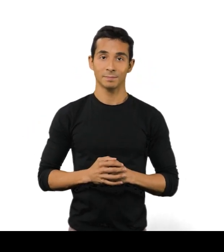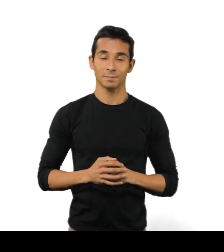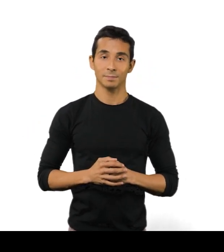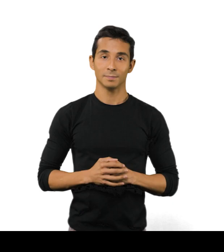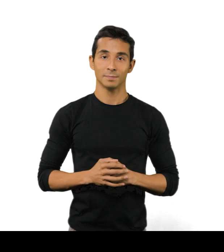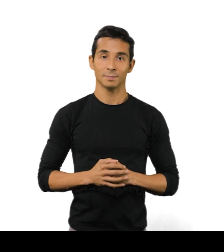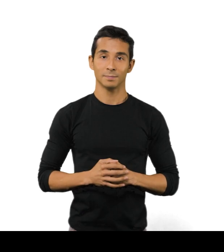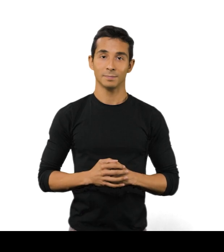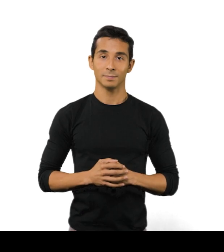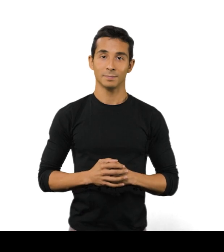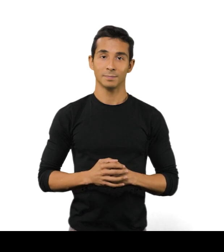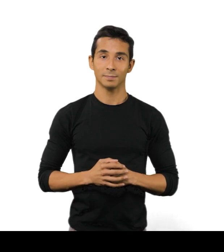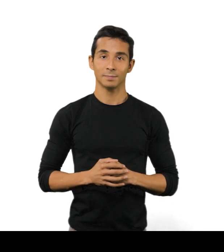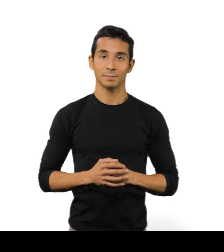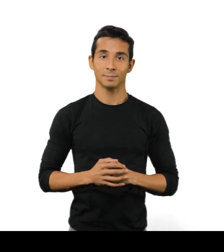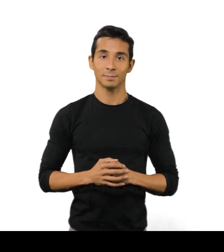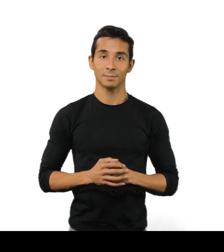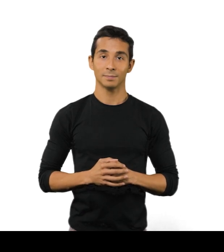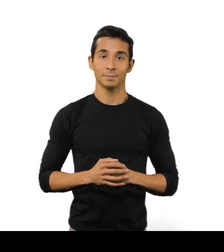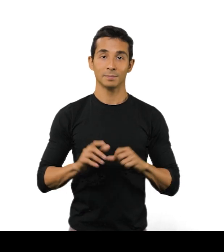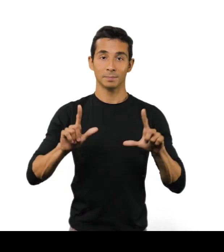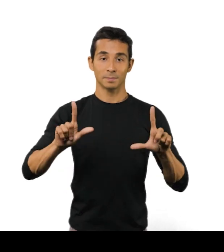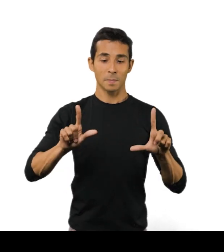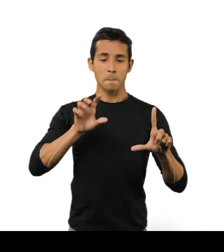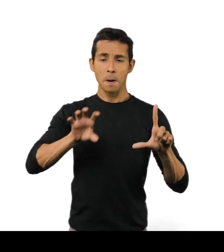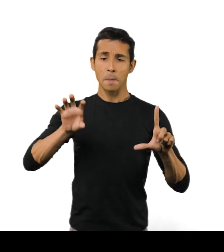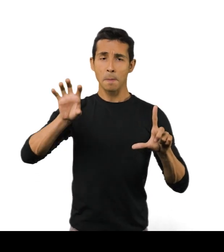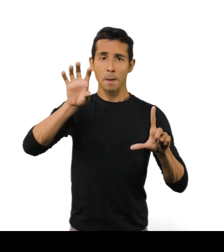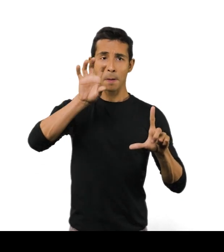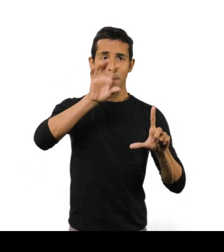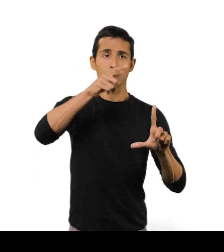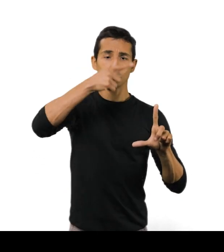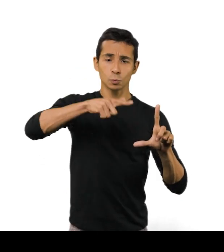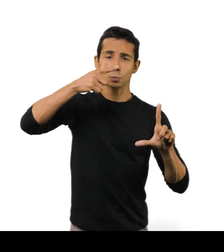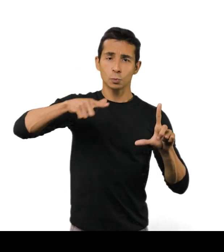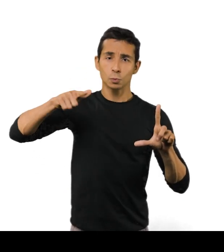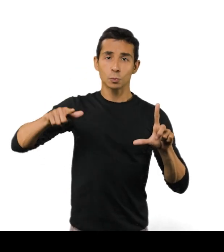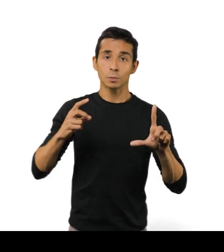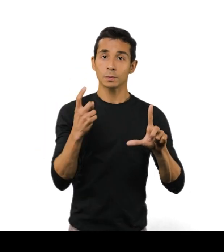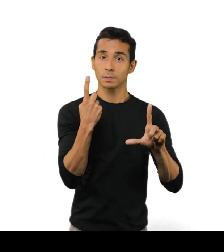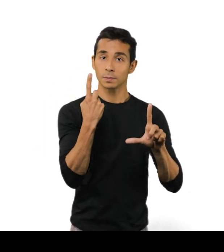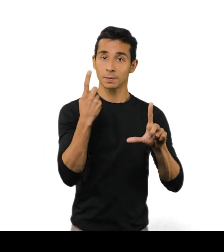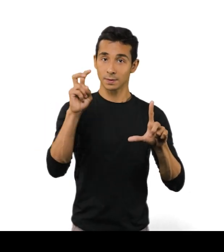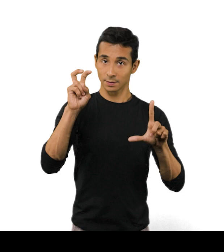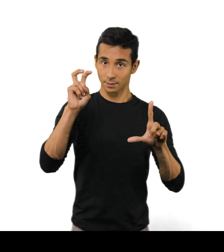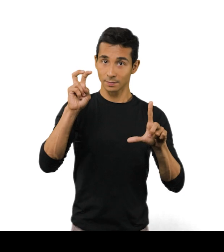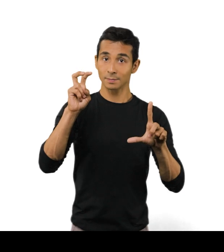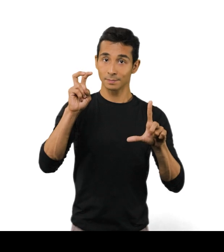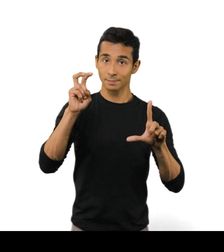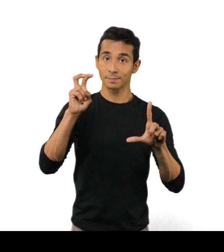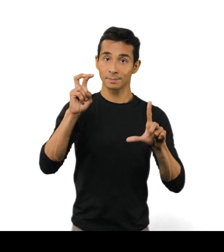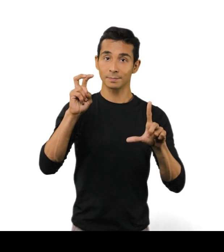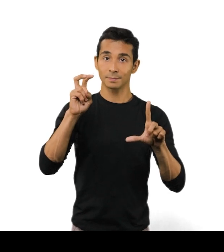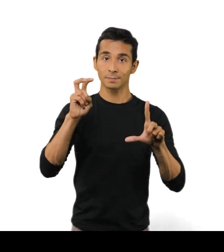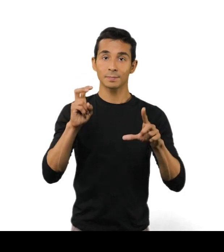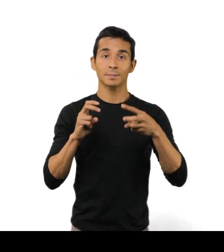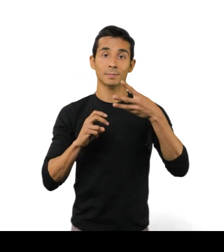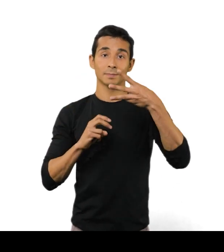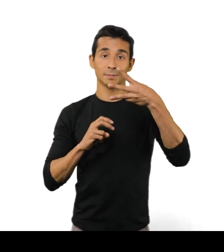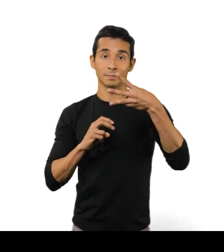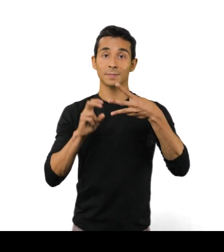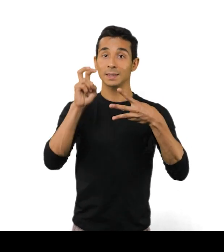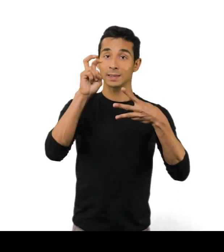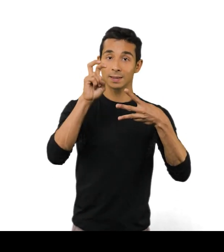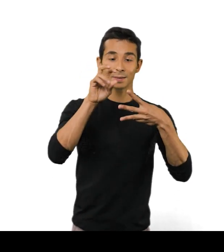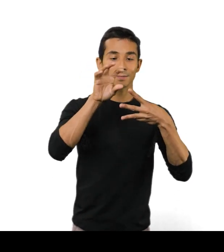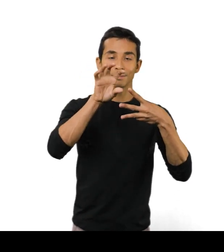mostra outra representação da pintura facial Yanomami aplicada 15 vezes sobre o papel de amoreira,